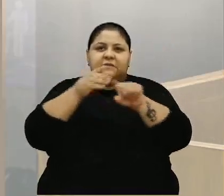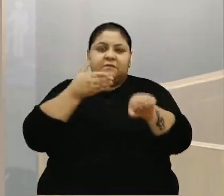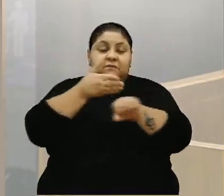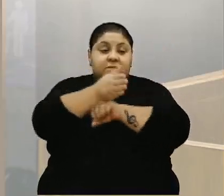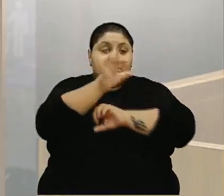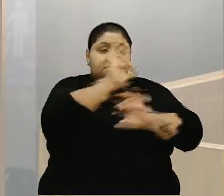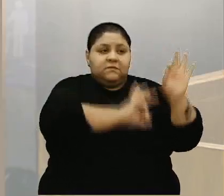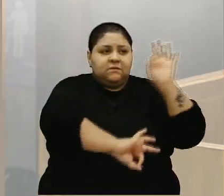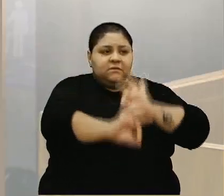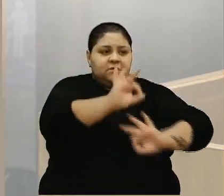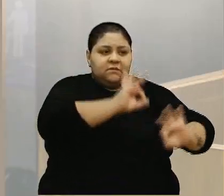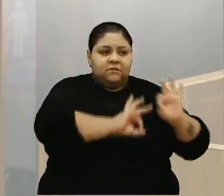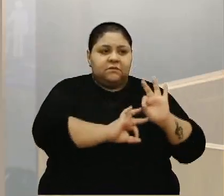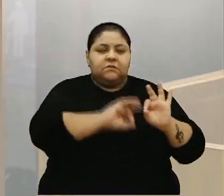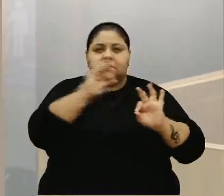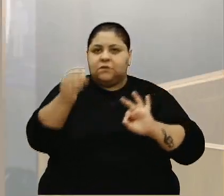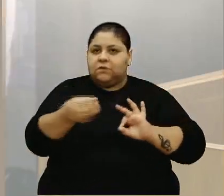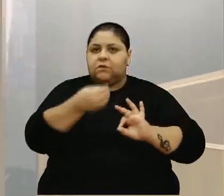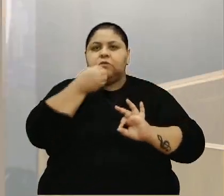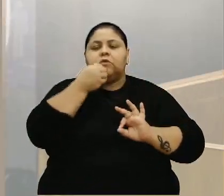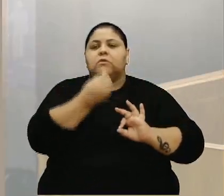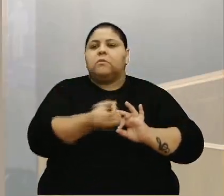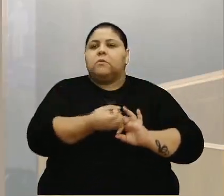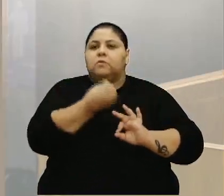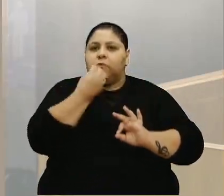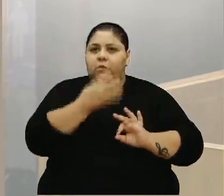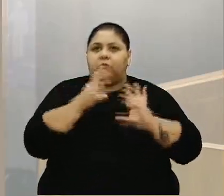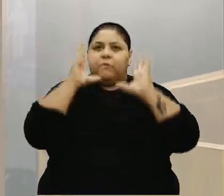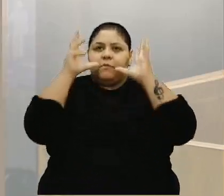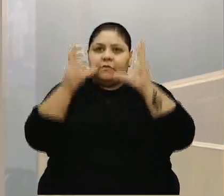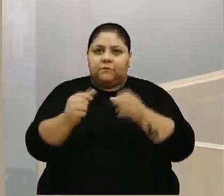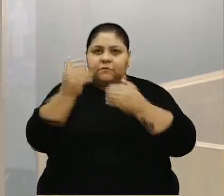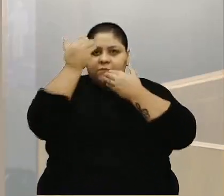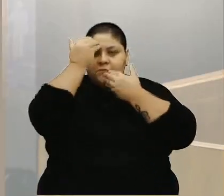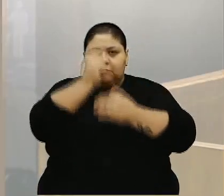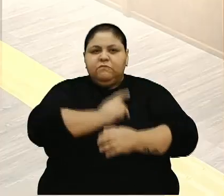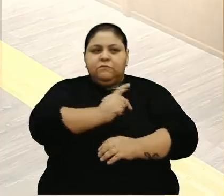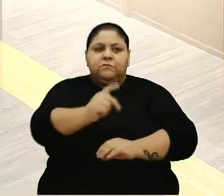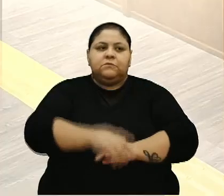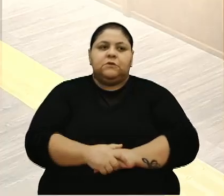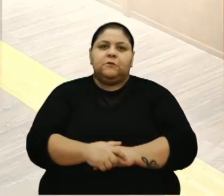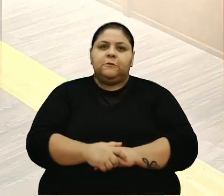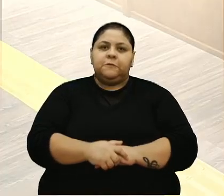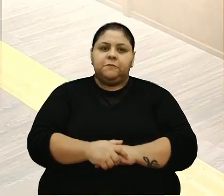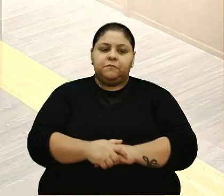desses ajustes, com certeza ficará bom para todos. Obrigado, presidente.